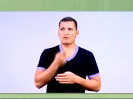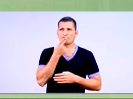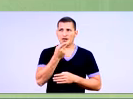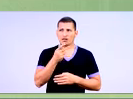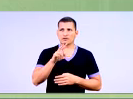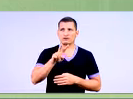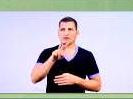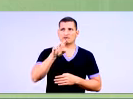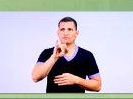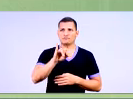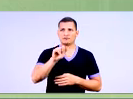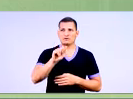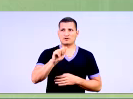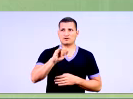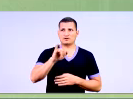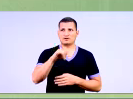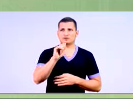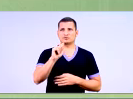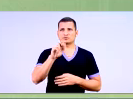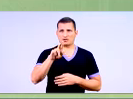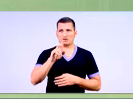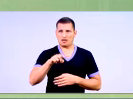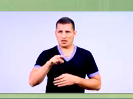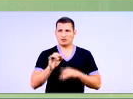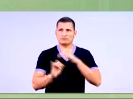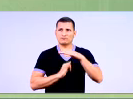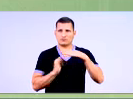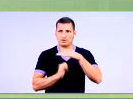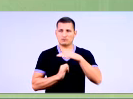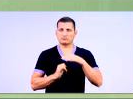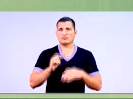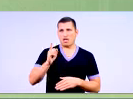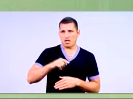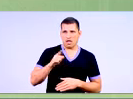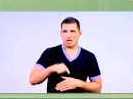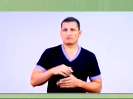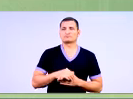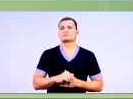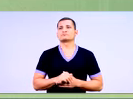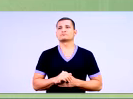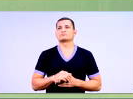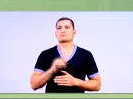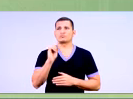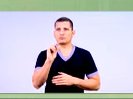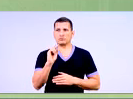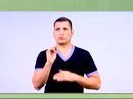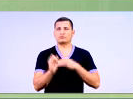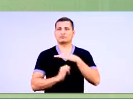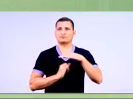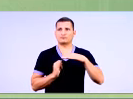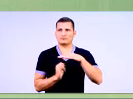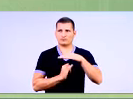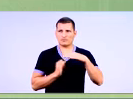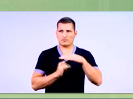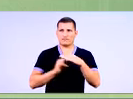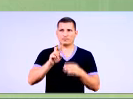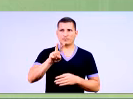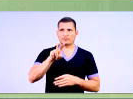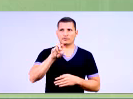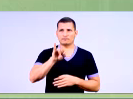viajar parece mais informal? Na nossa língua isso é um pouco mais